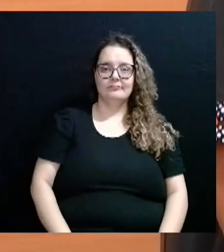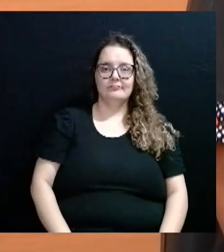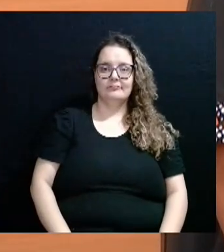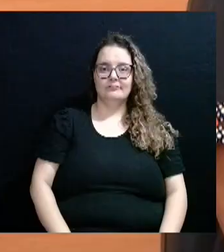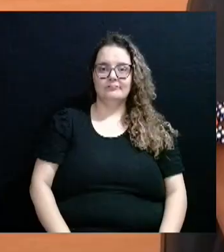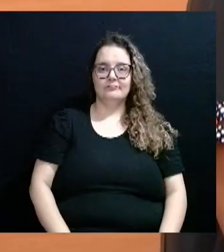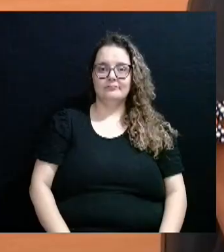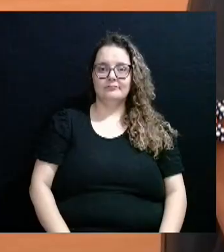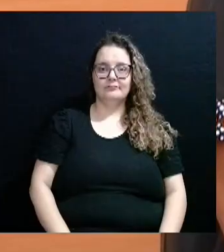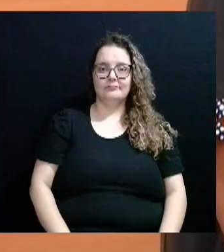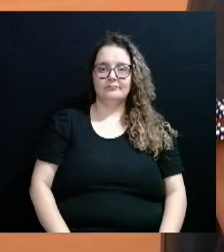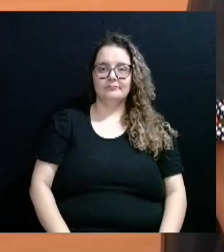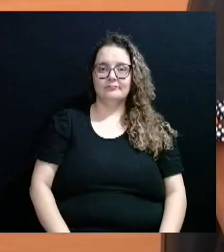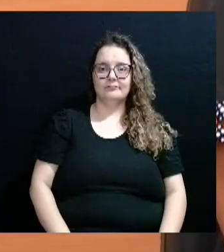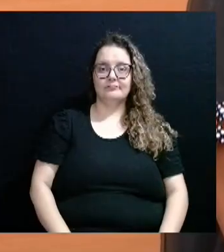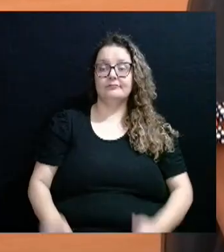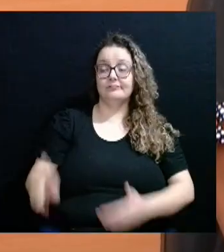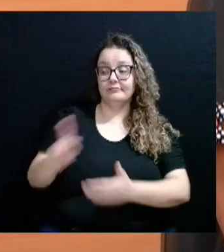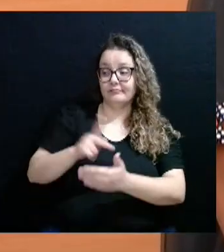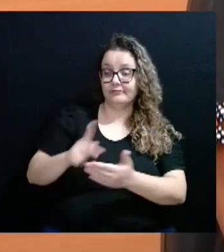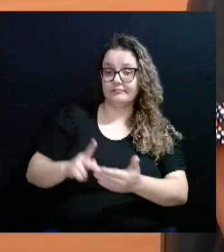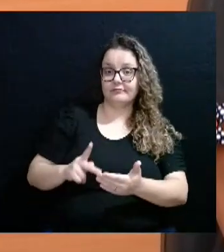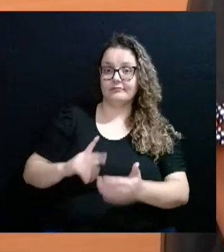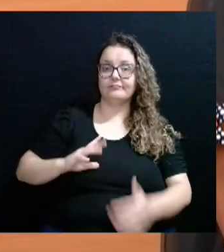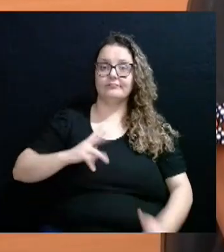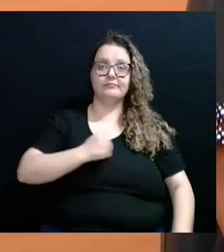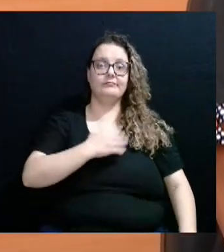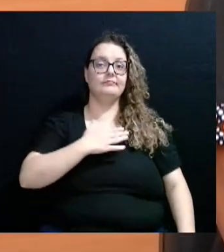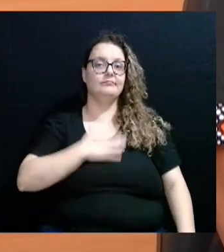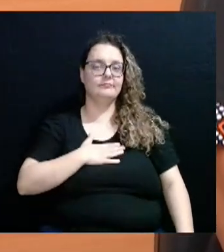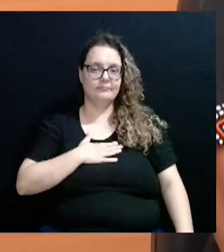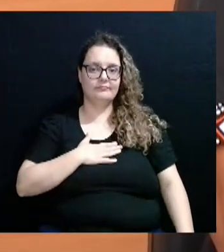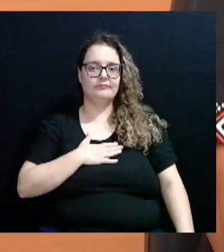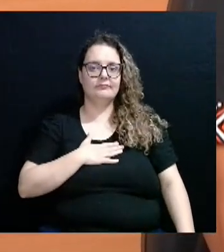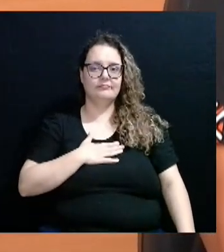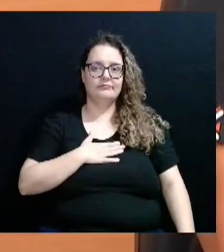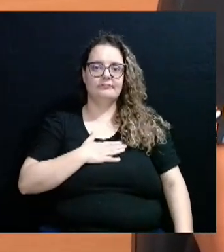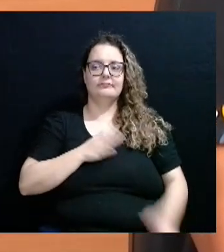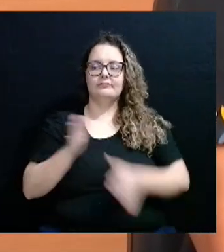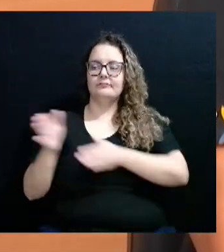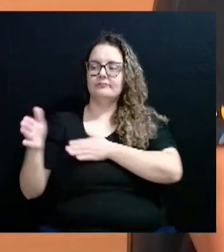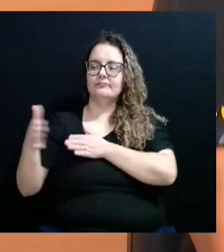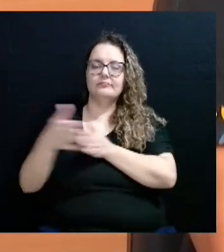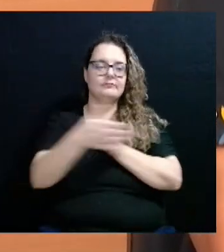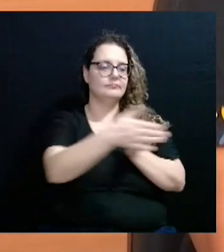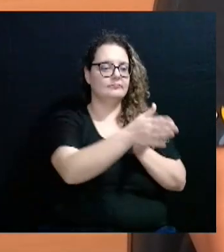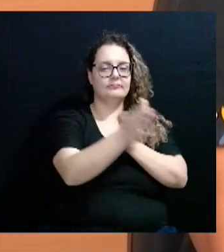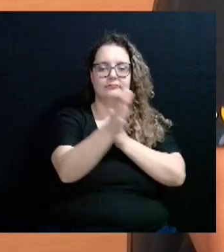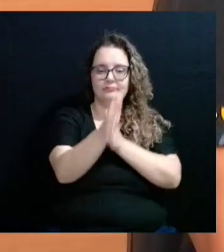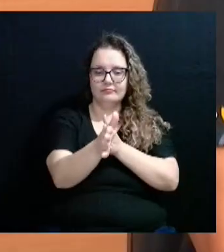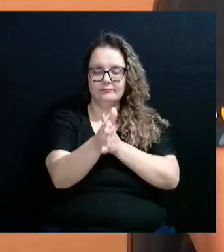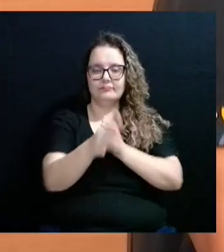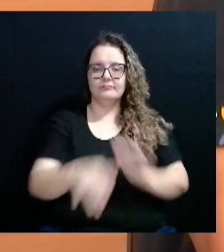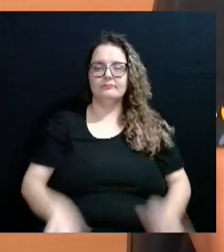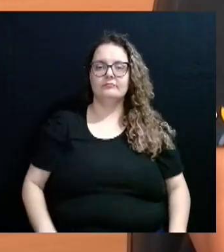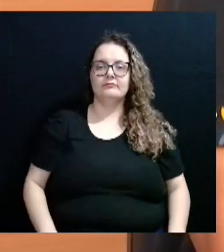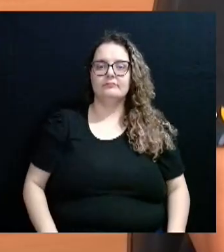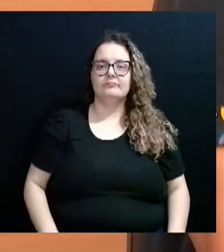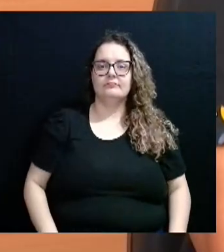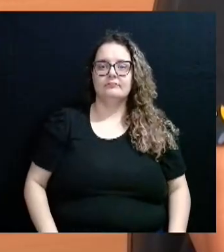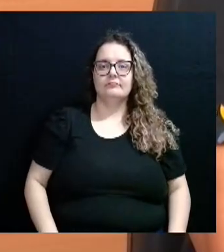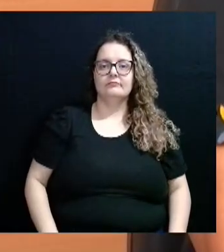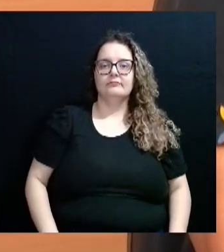E essa poesia me salvou, foi bússola para mim, num tempo, foi lâmpada para os meus pés